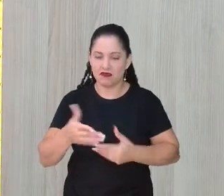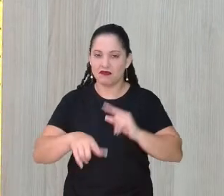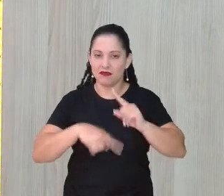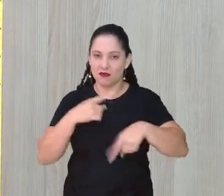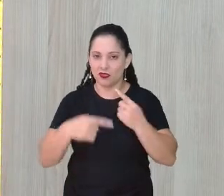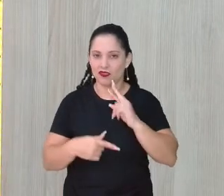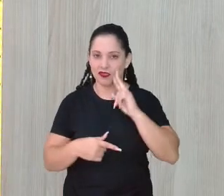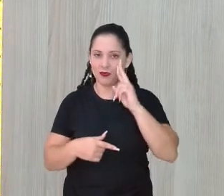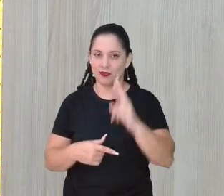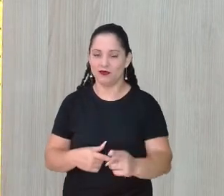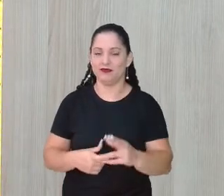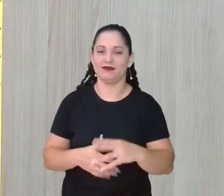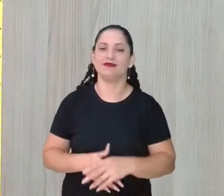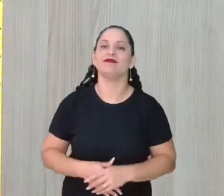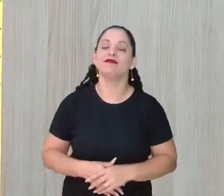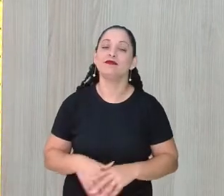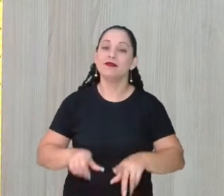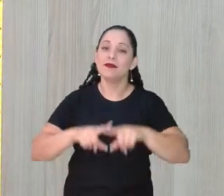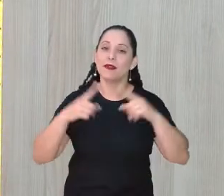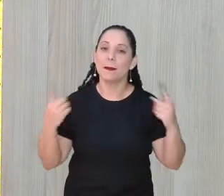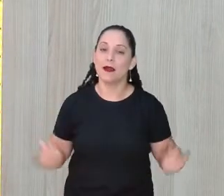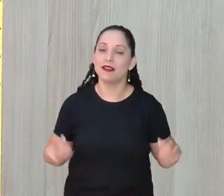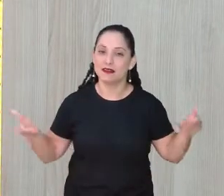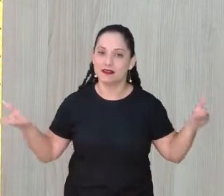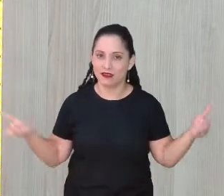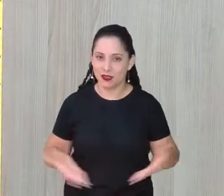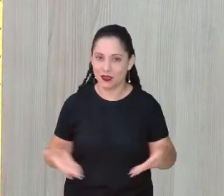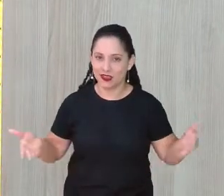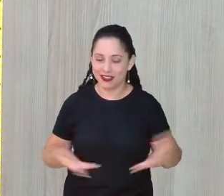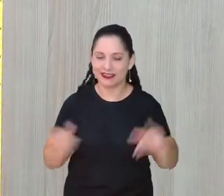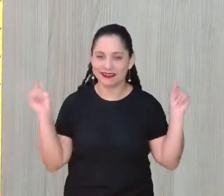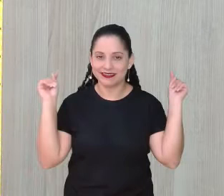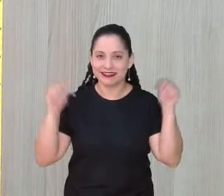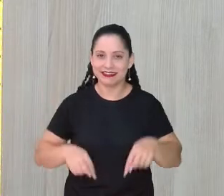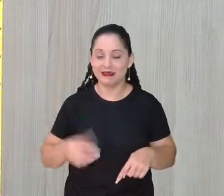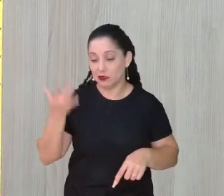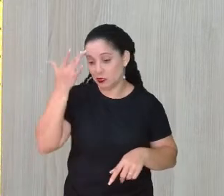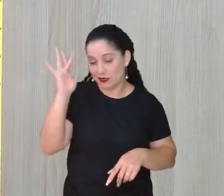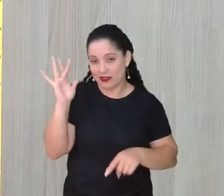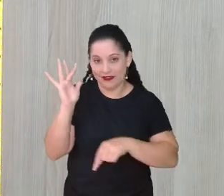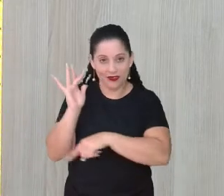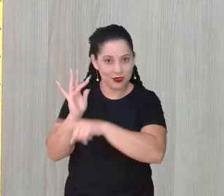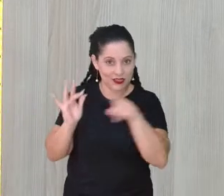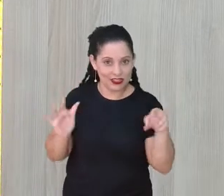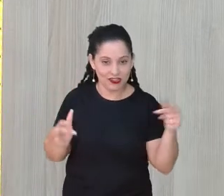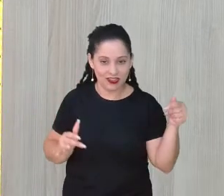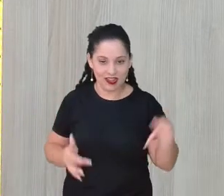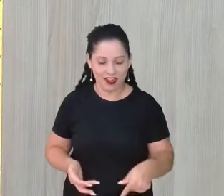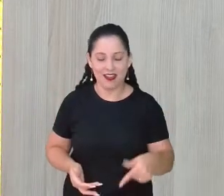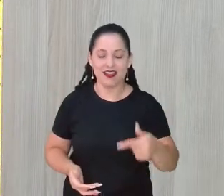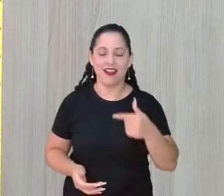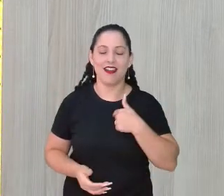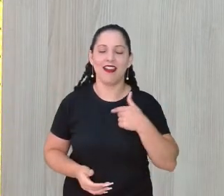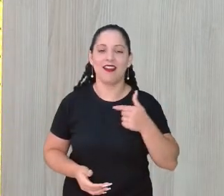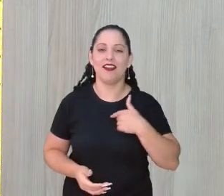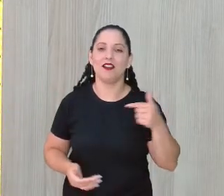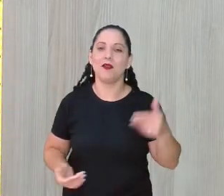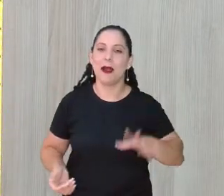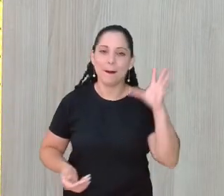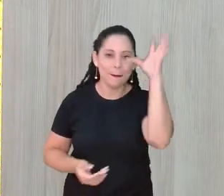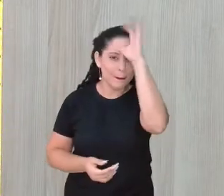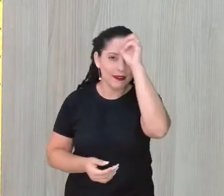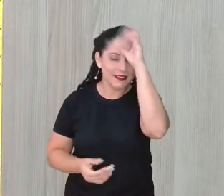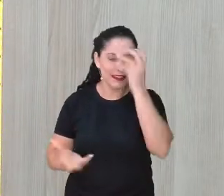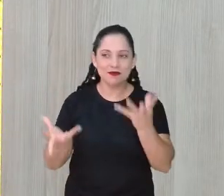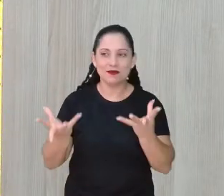para vocês, né? Exatamente. Mas aí a gente aqui, ó, eu não sei vocês, mas eu aprendi um bocado também aqui com a professora Vanessa, viu?